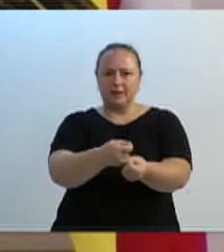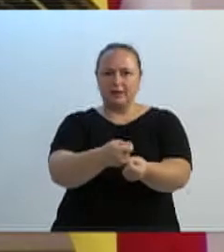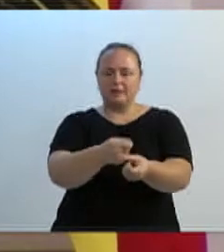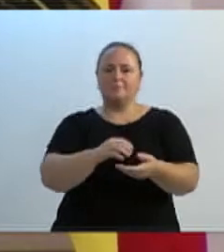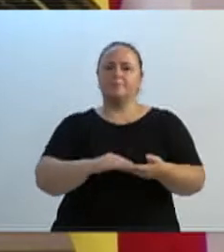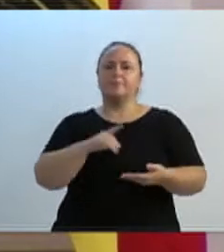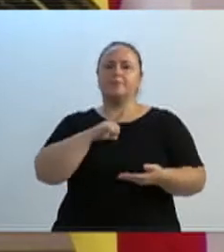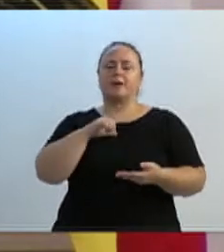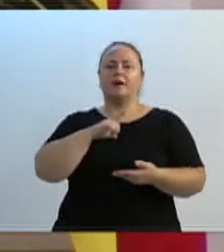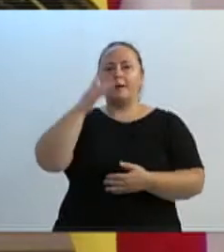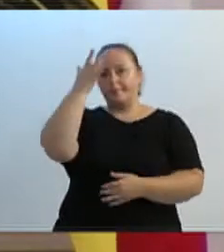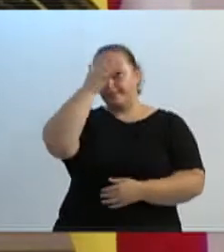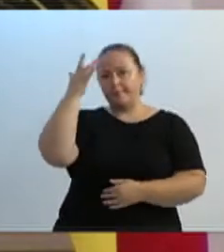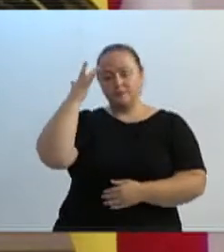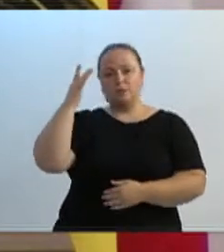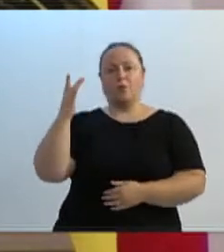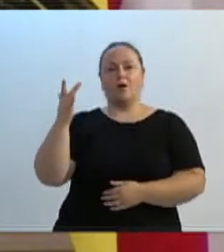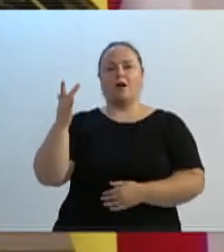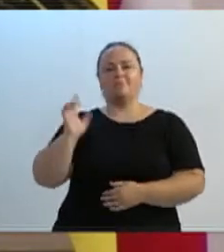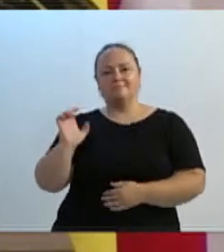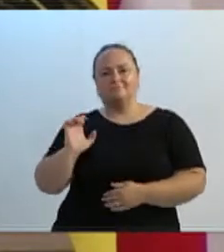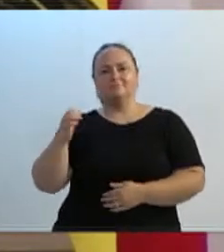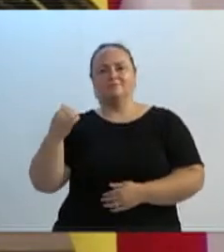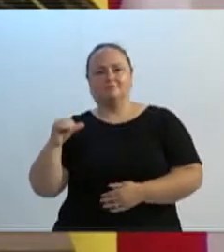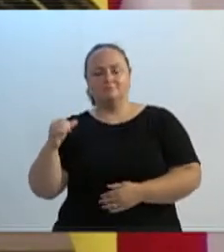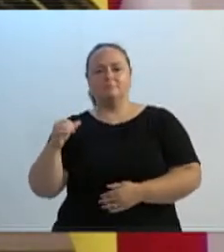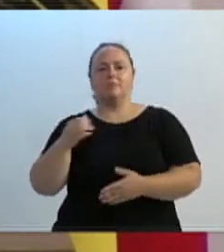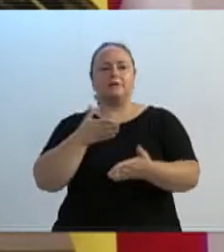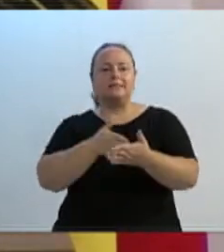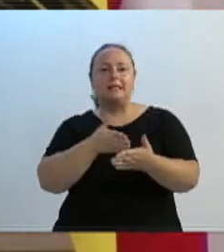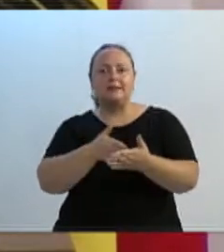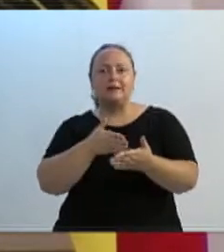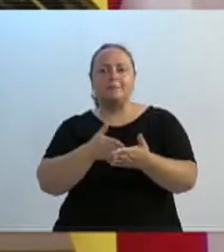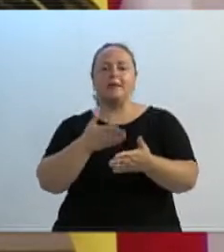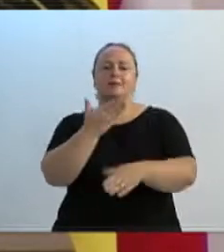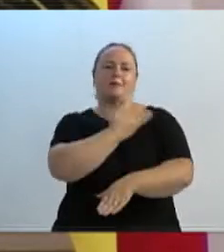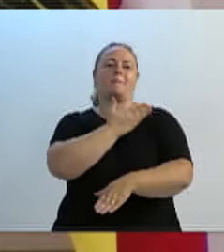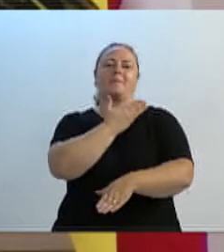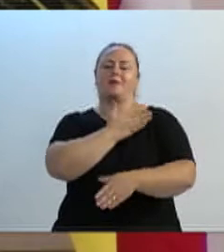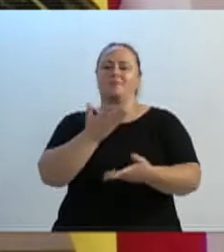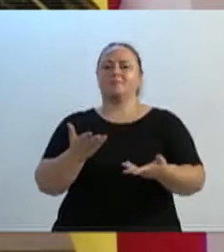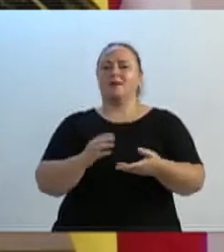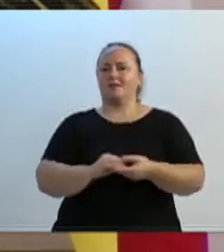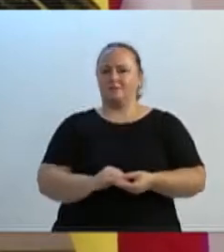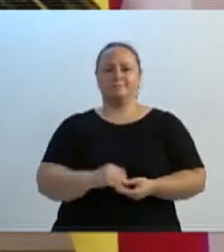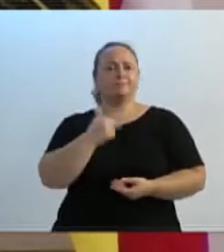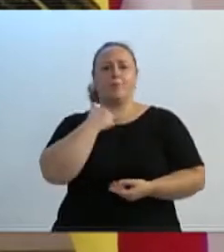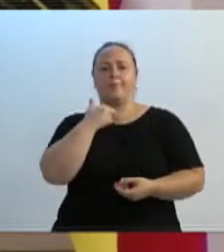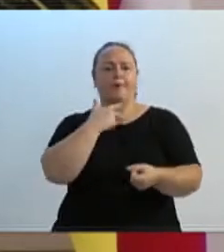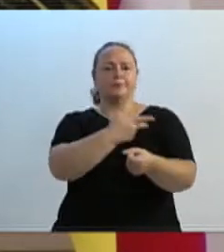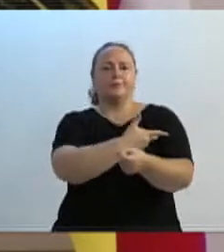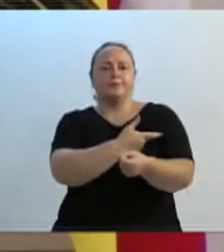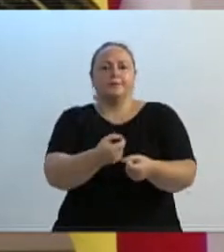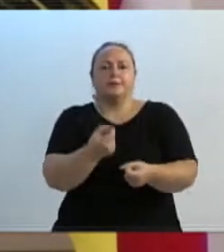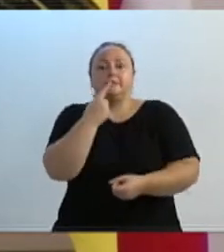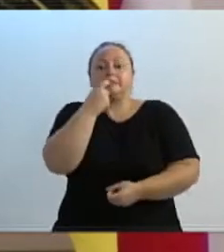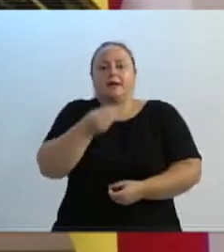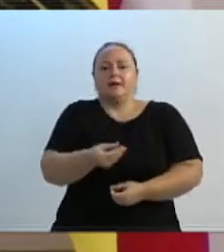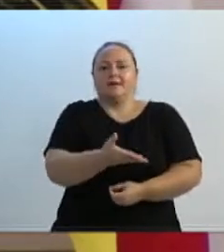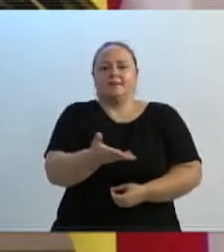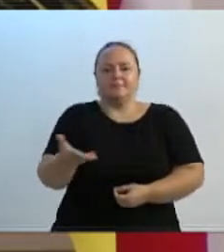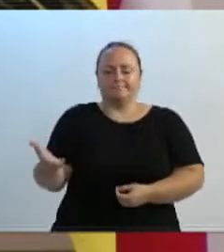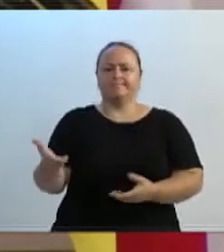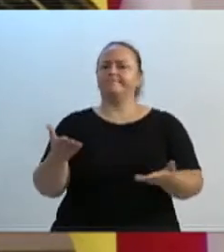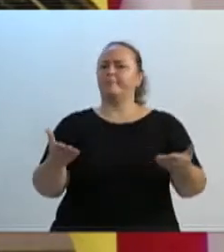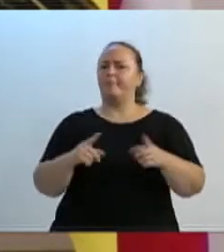pessoas homossexuais. E tem limitações nisso no Brasil. Isso é um assunto que, no nosso entendimento, é uma discriminação, não faz